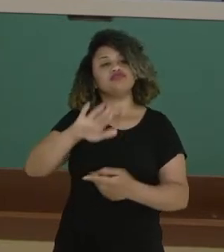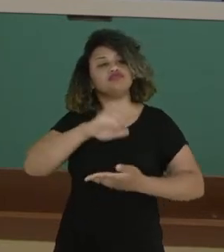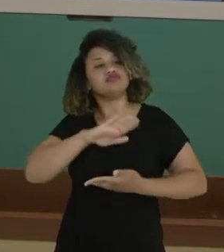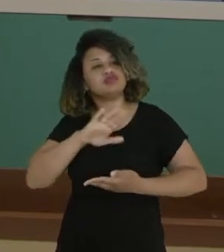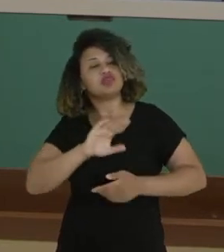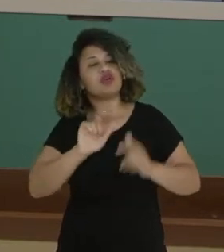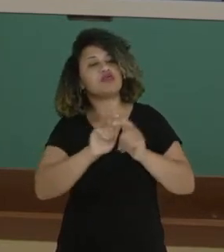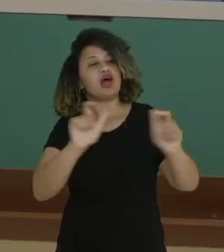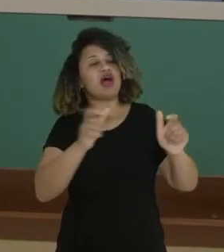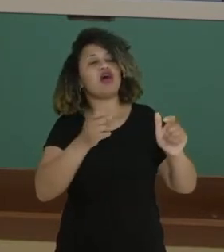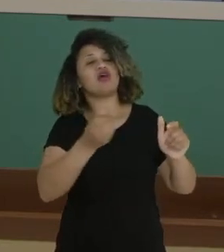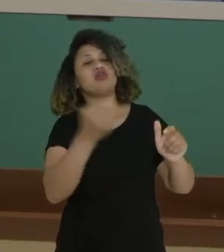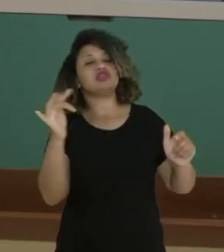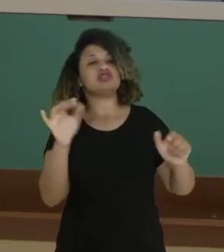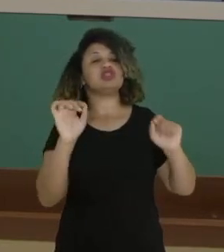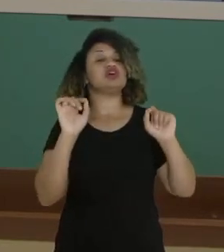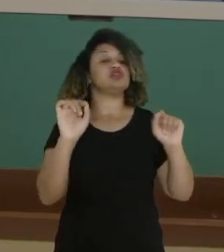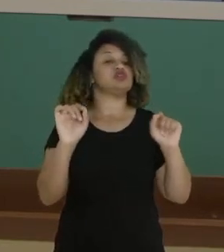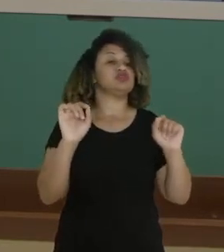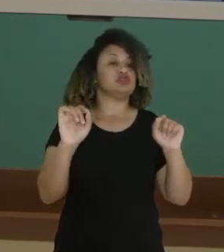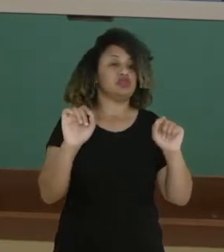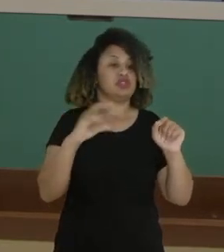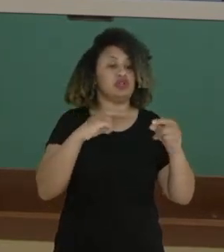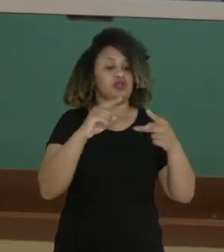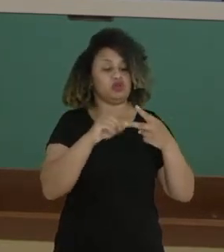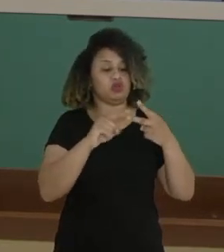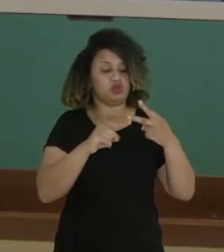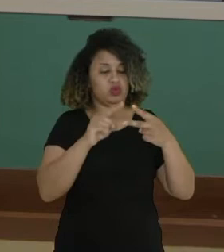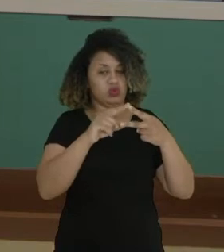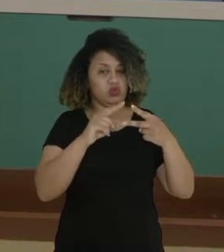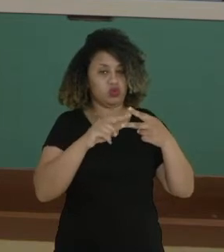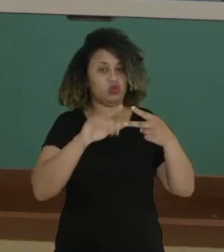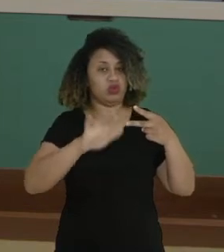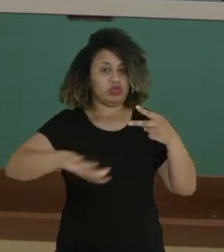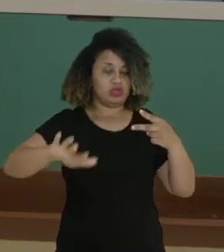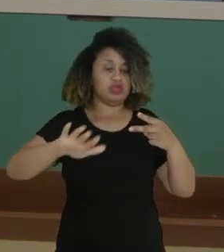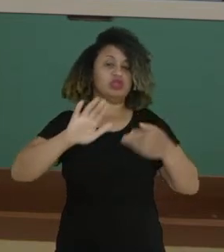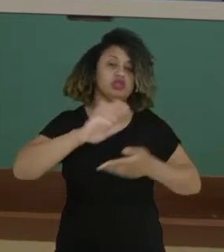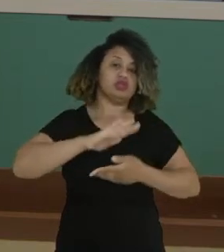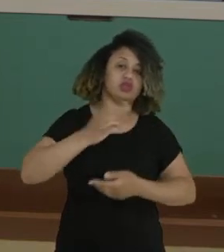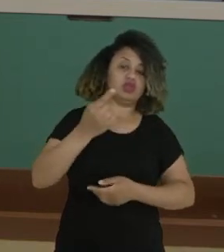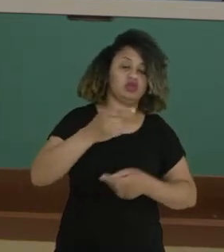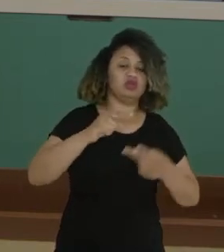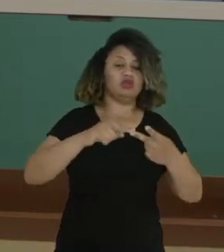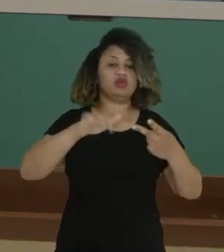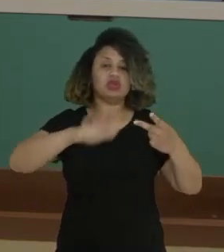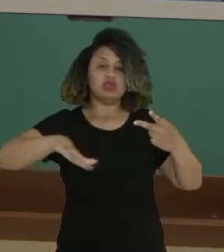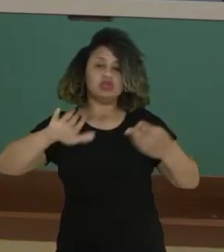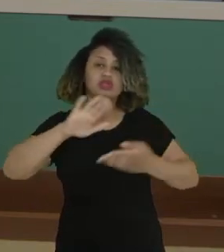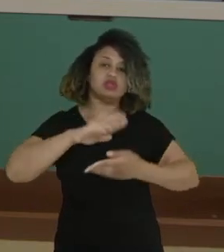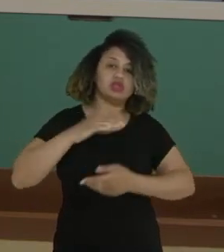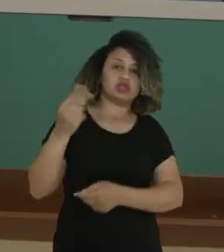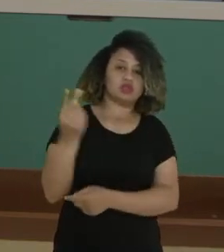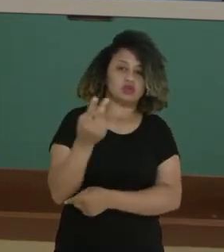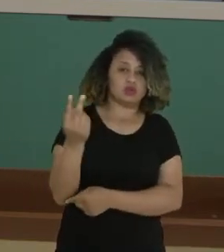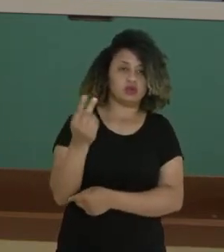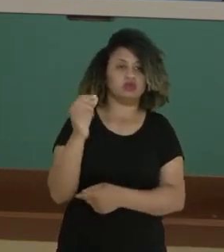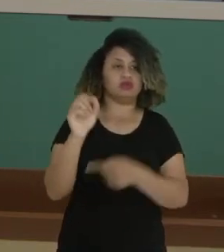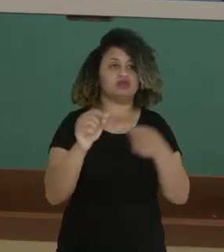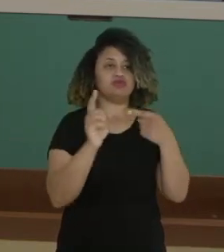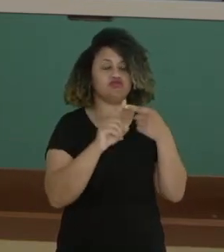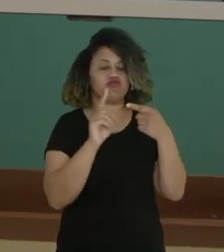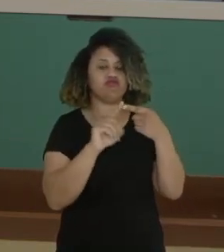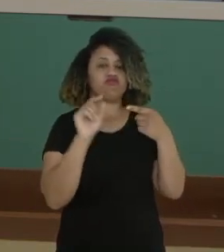maior quantidade? Então eu tenho duas situações, situação 1, situação 2. A situação 1 é a